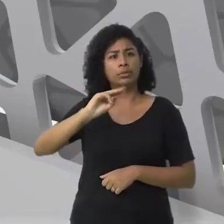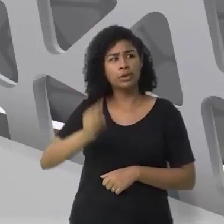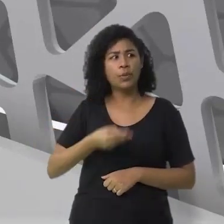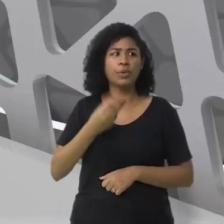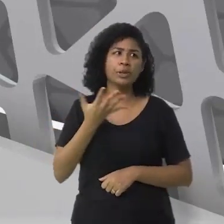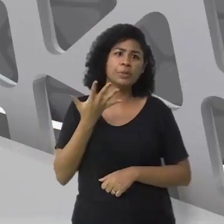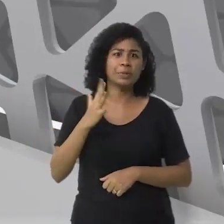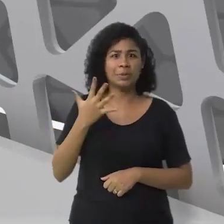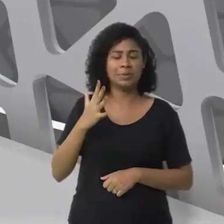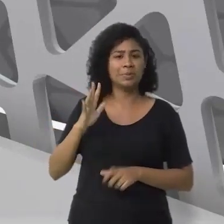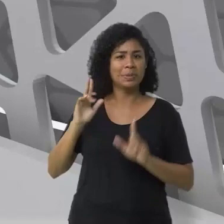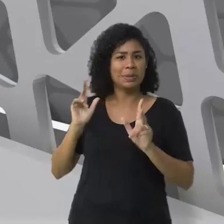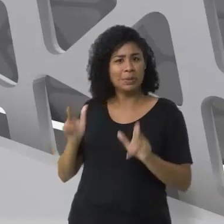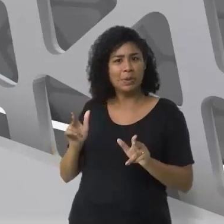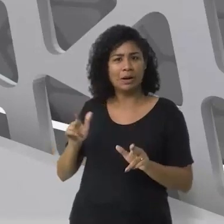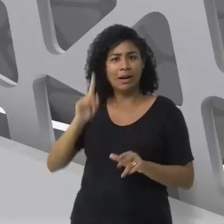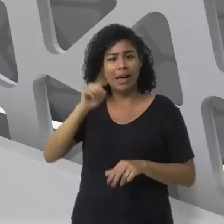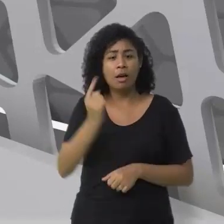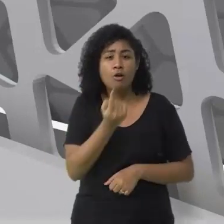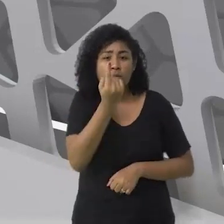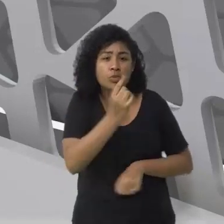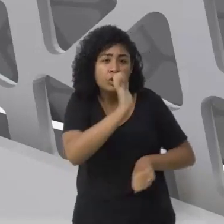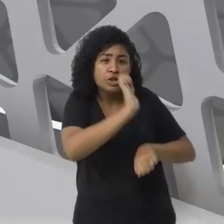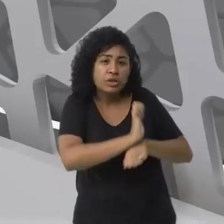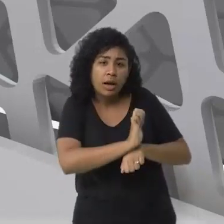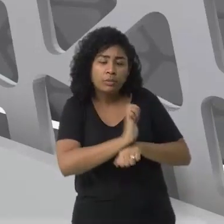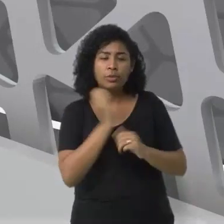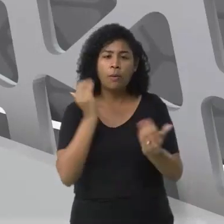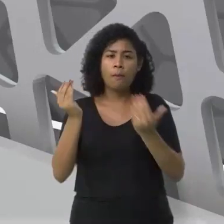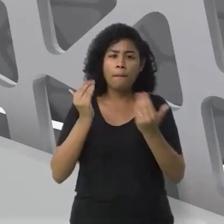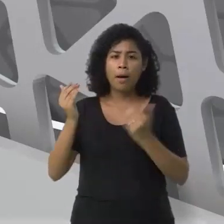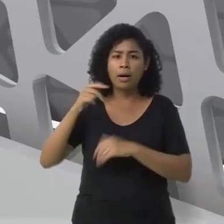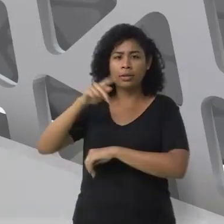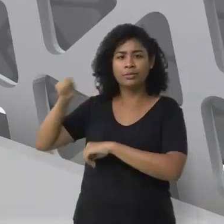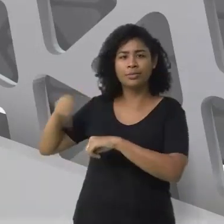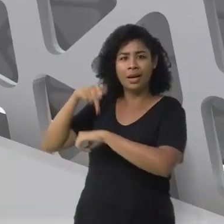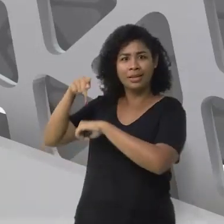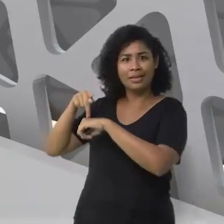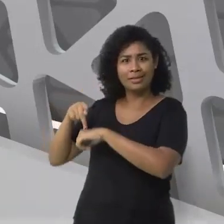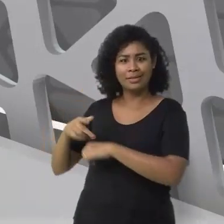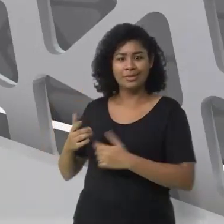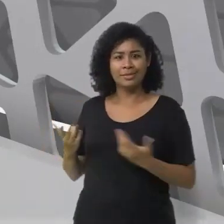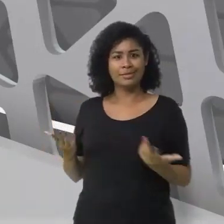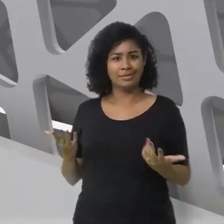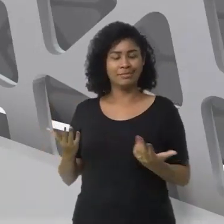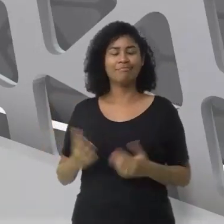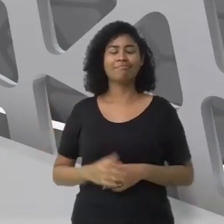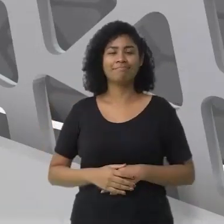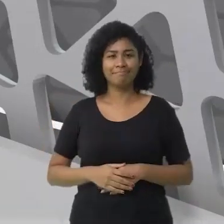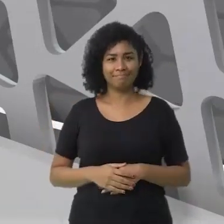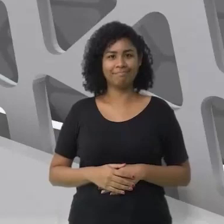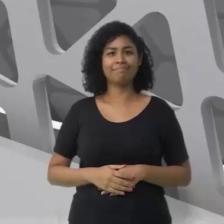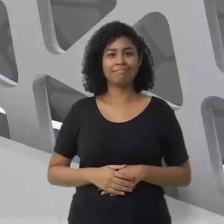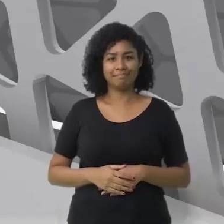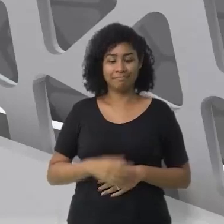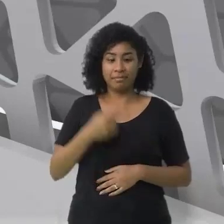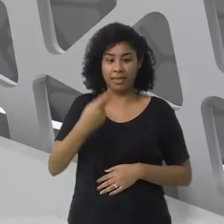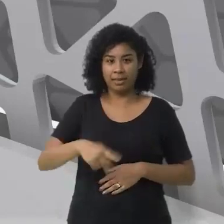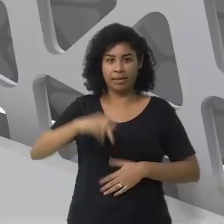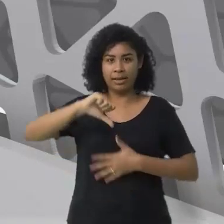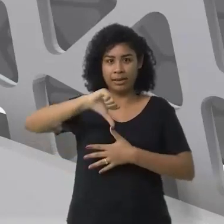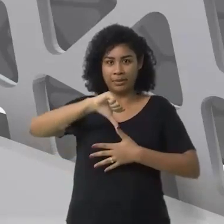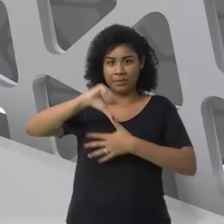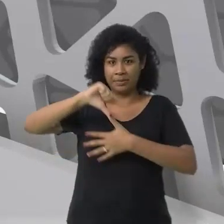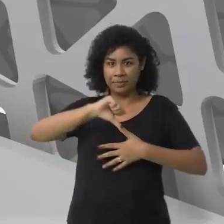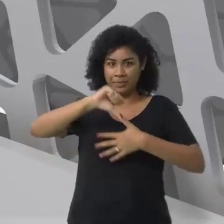de um estado, no caso nosso, e vamos estar relacionando a um país, né? Aqui na América do Sul. Então,